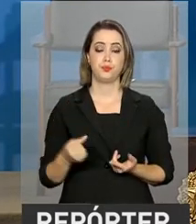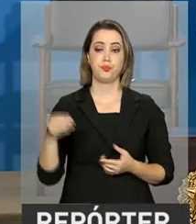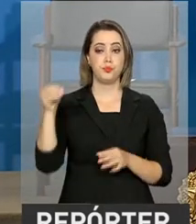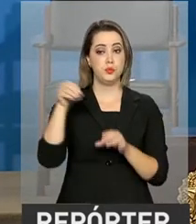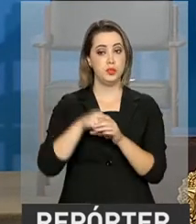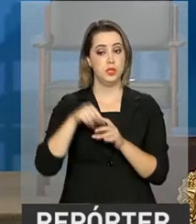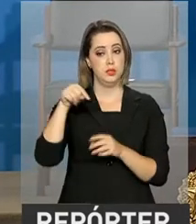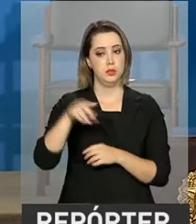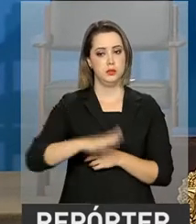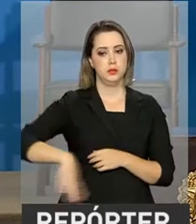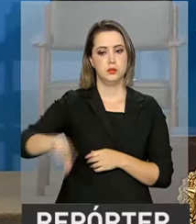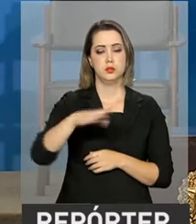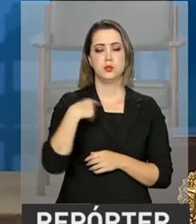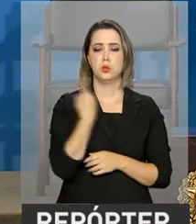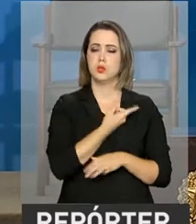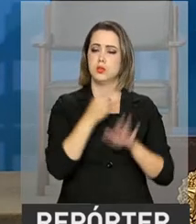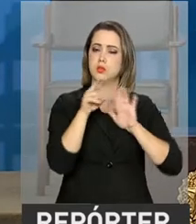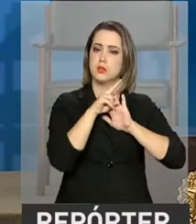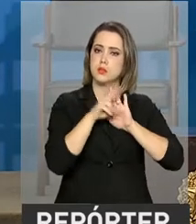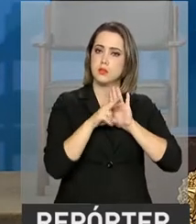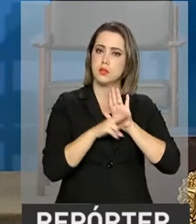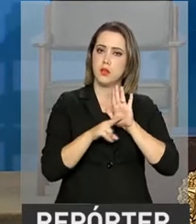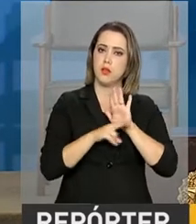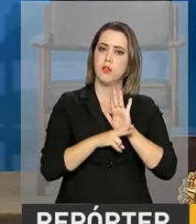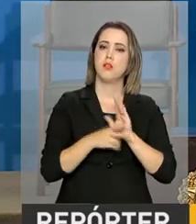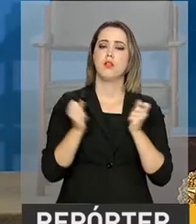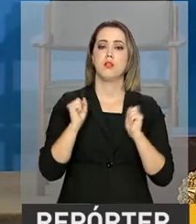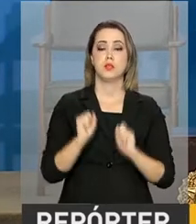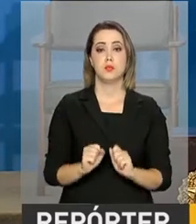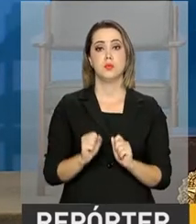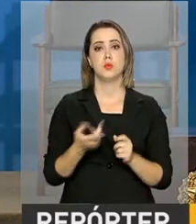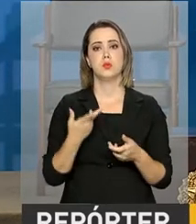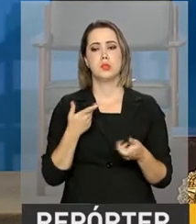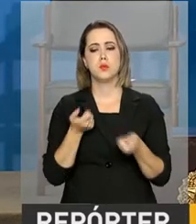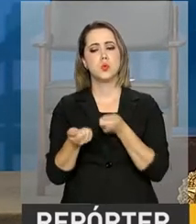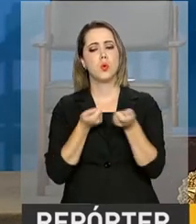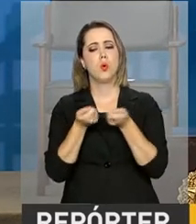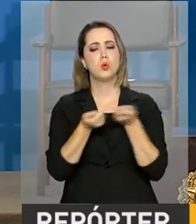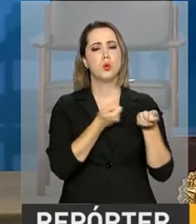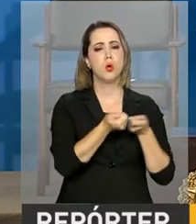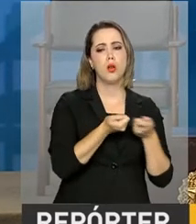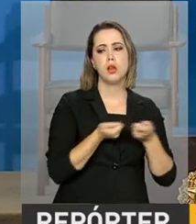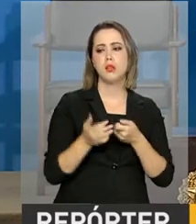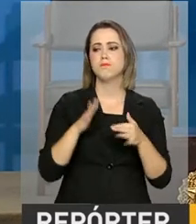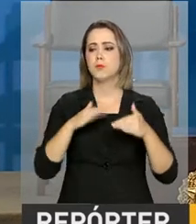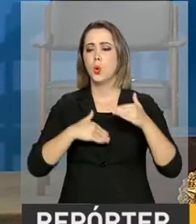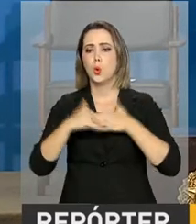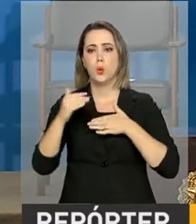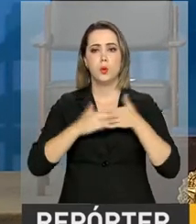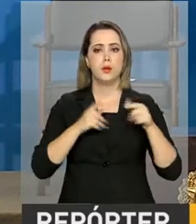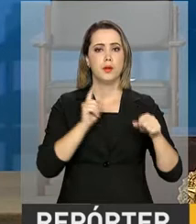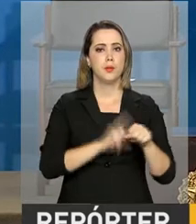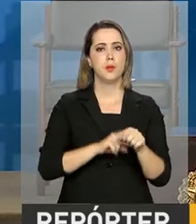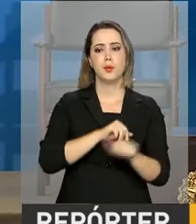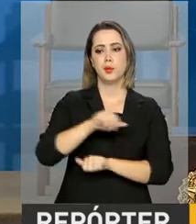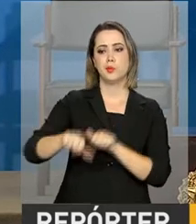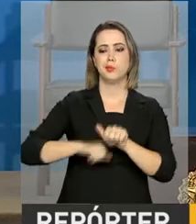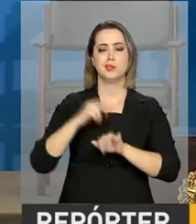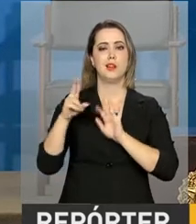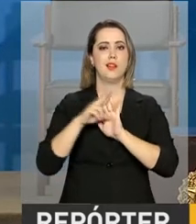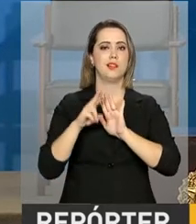regras que nós temos com a força do comando nós podemos interferir e a qualquer momento mudar a regra